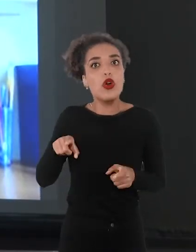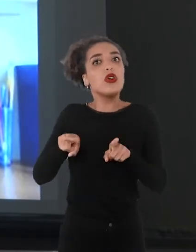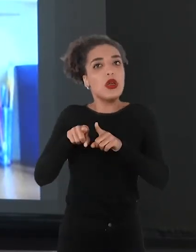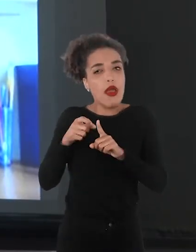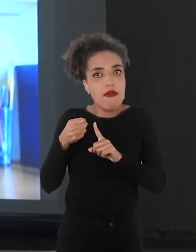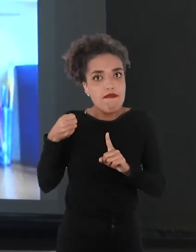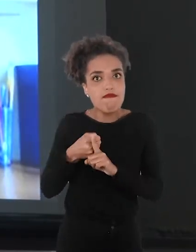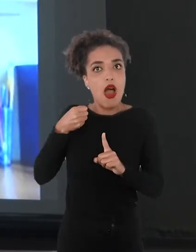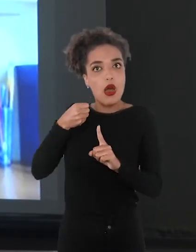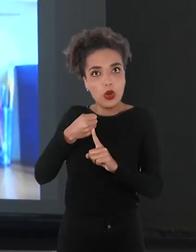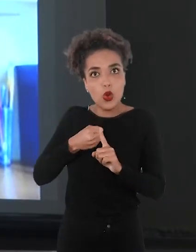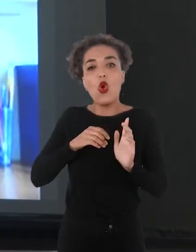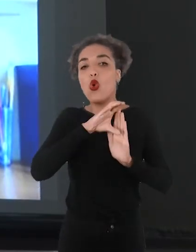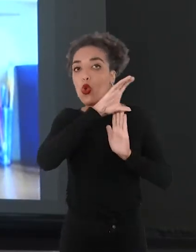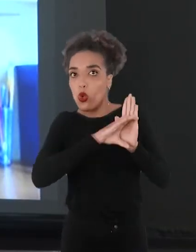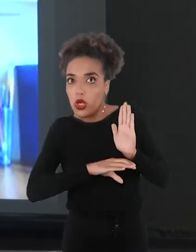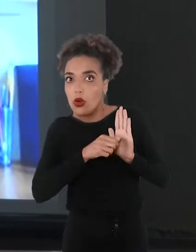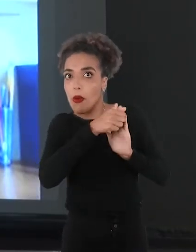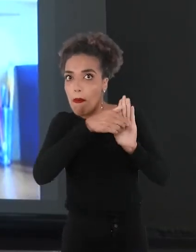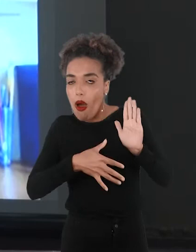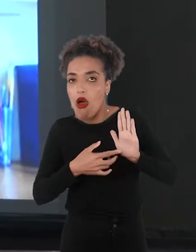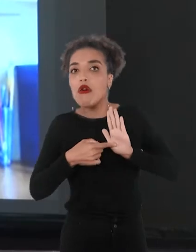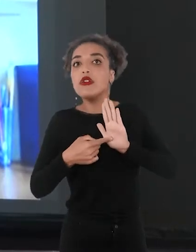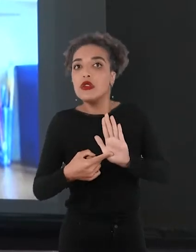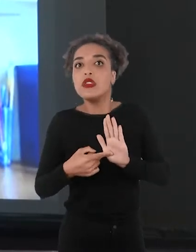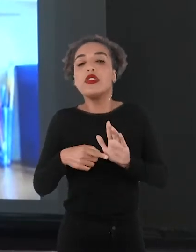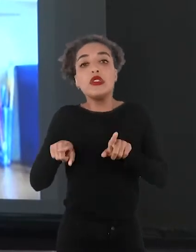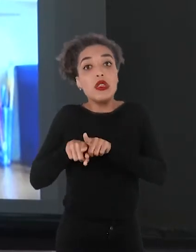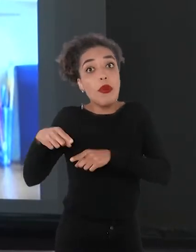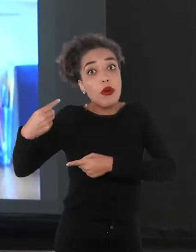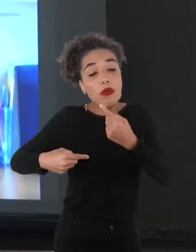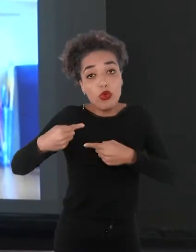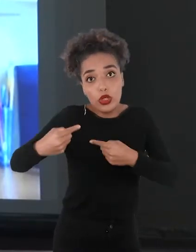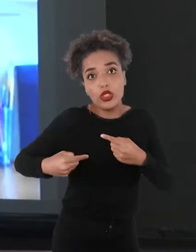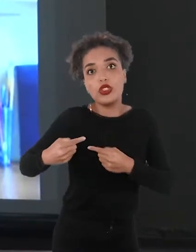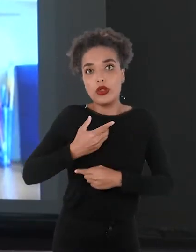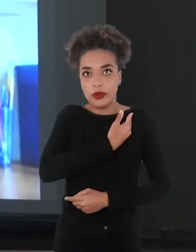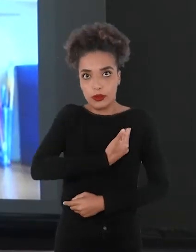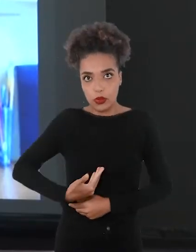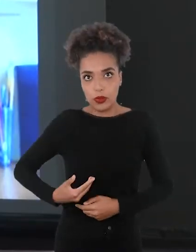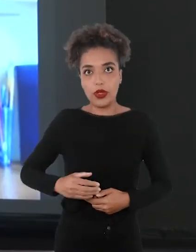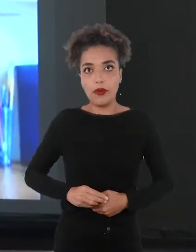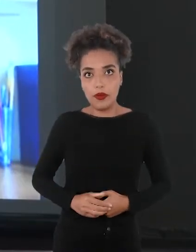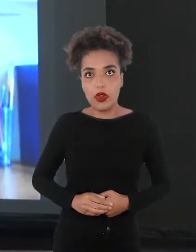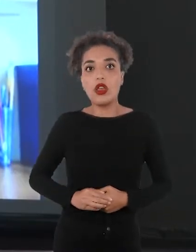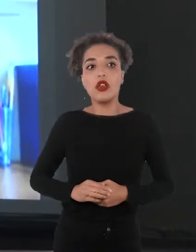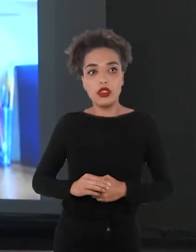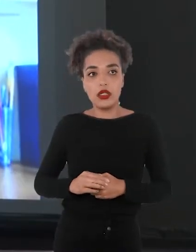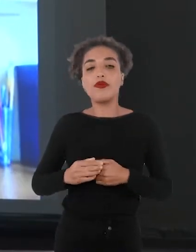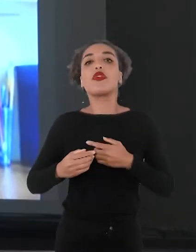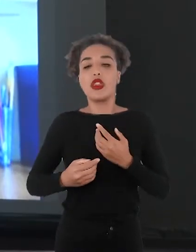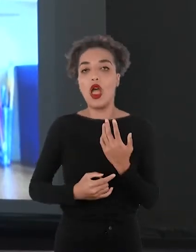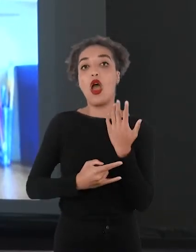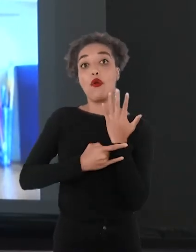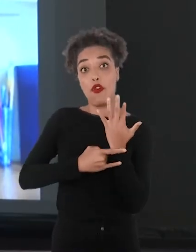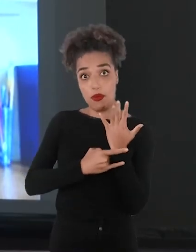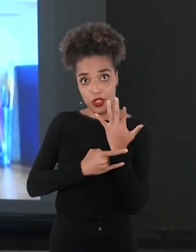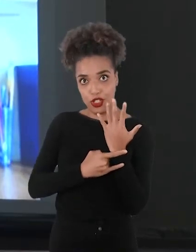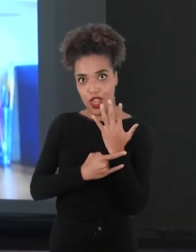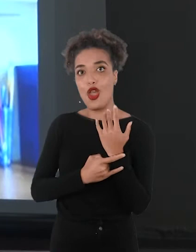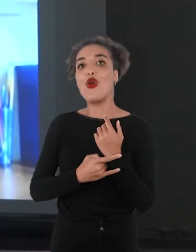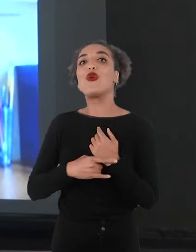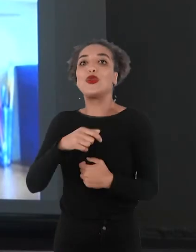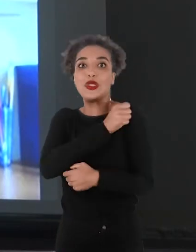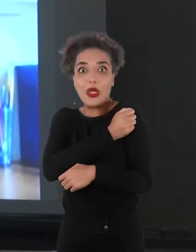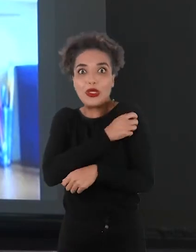impactam também na política pública. Na UFMG, a entrada desses estudantes e a formação